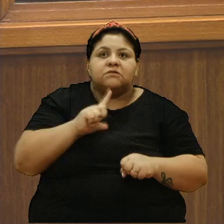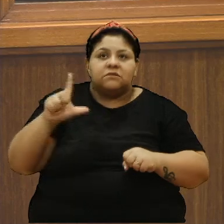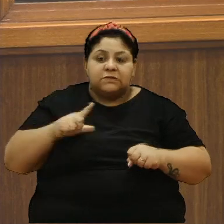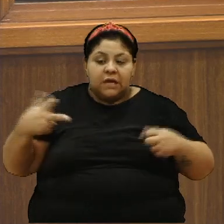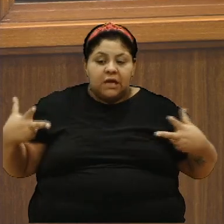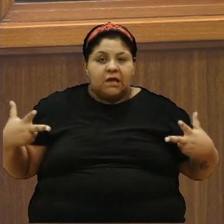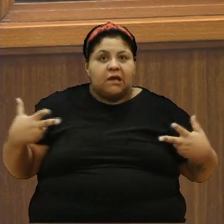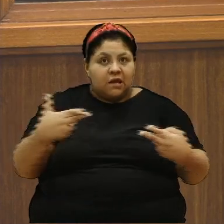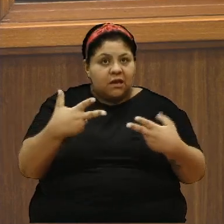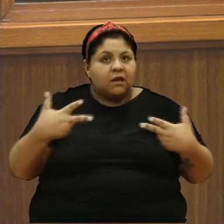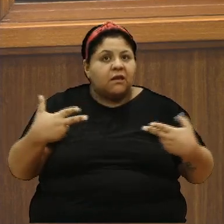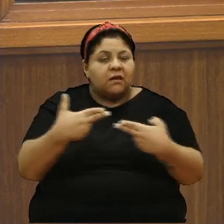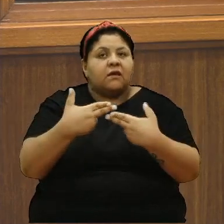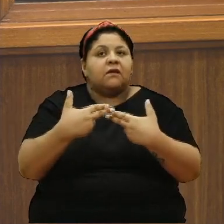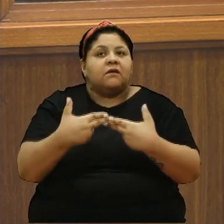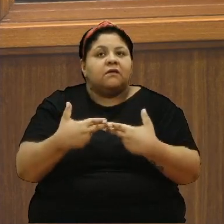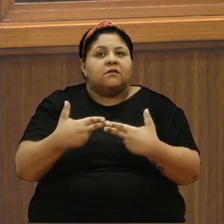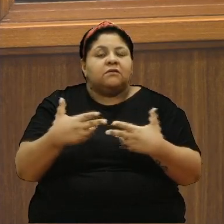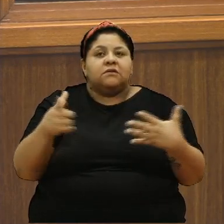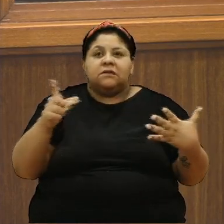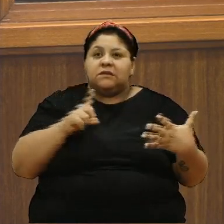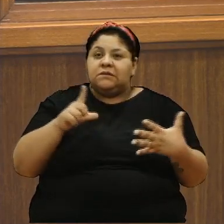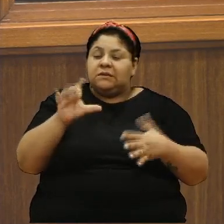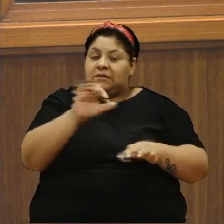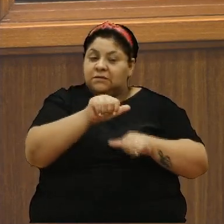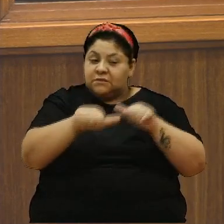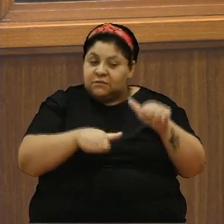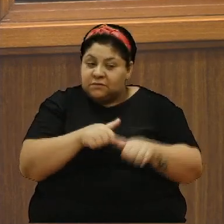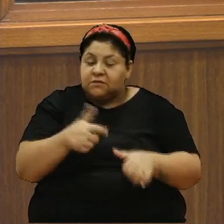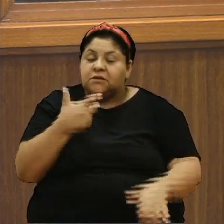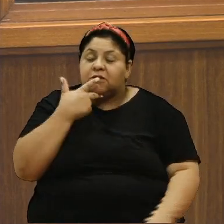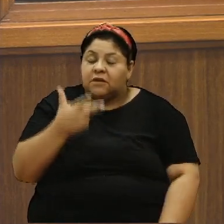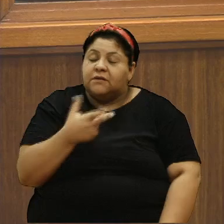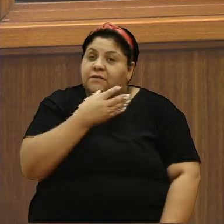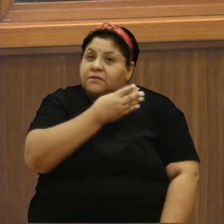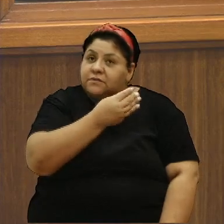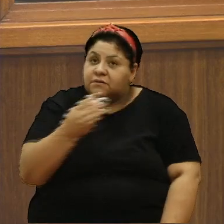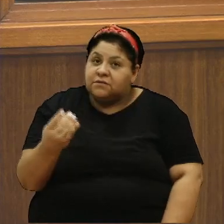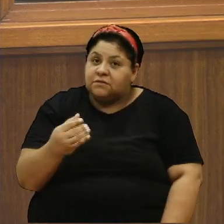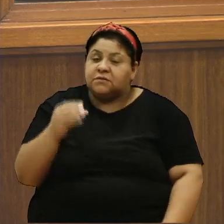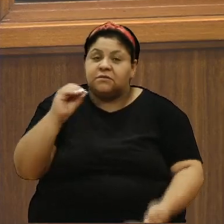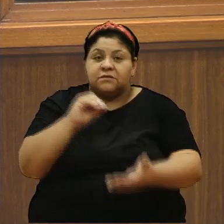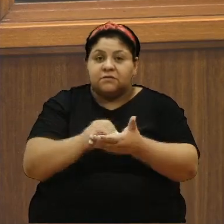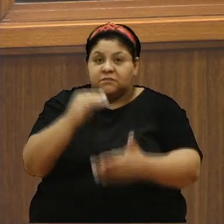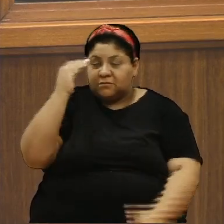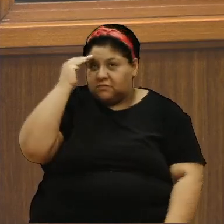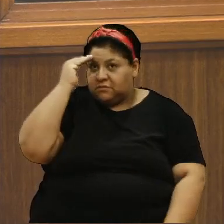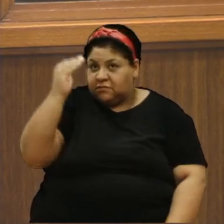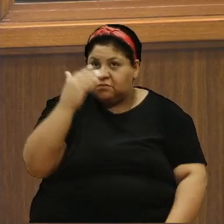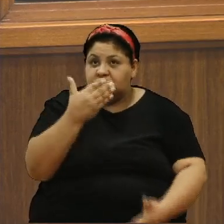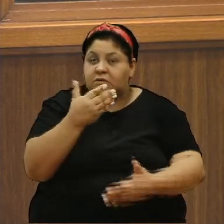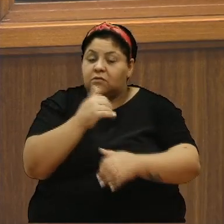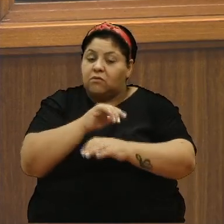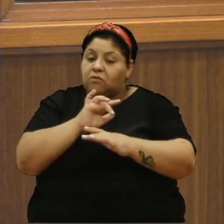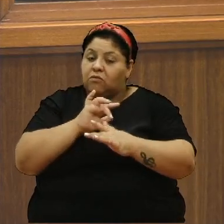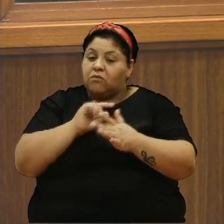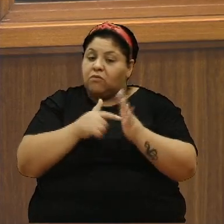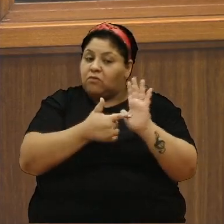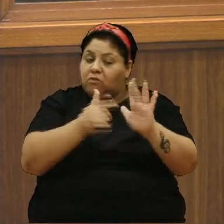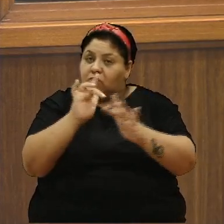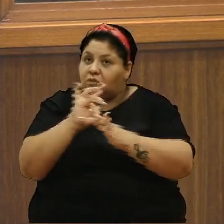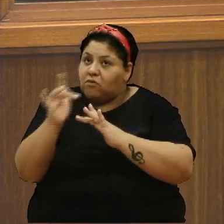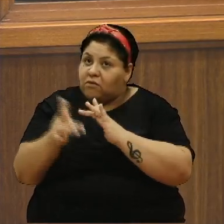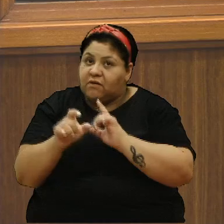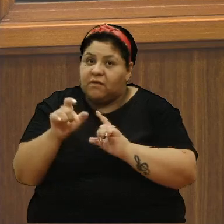recorte, às vezes eles saem e uma das coisas que se falou do desrespeito sai em todas as redes e nem sempre